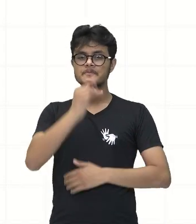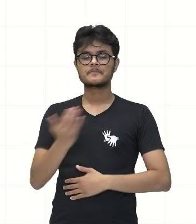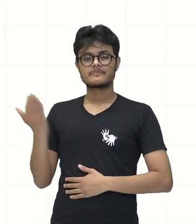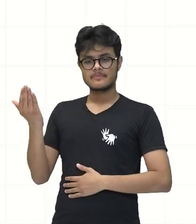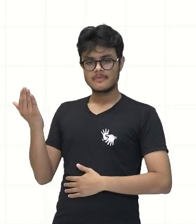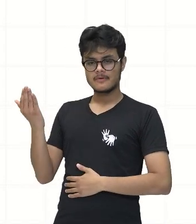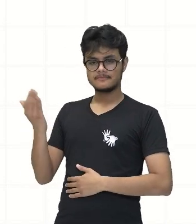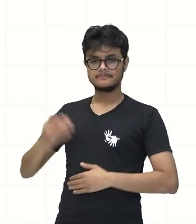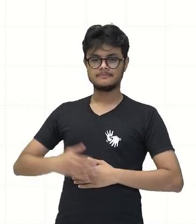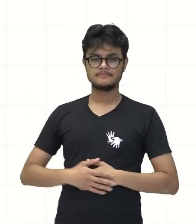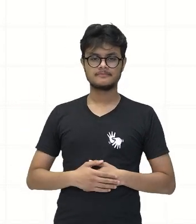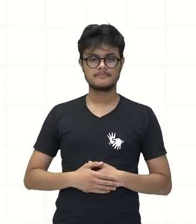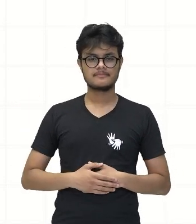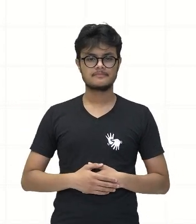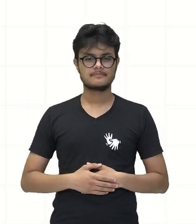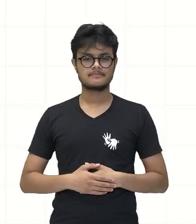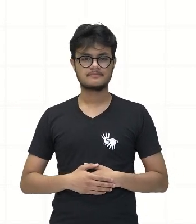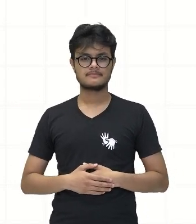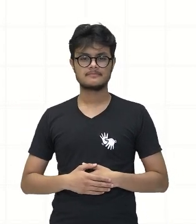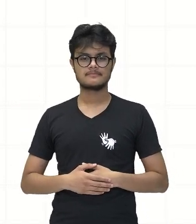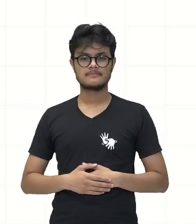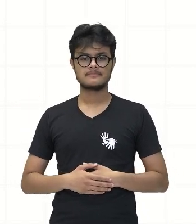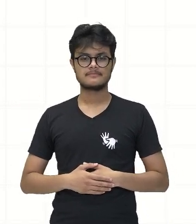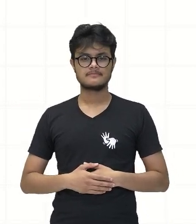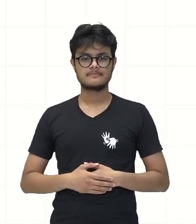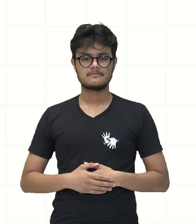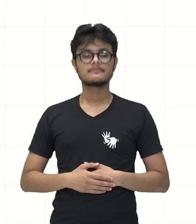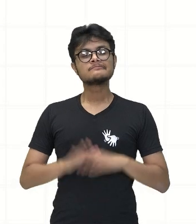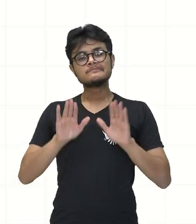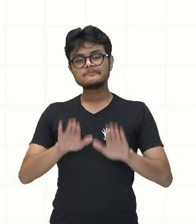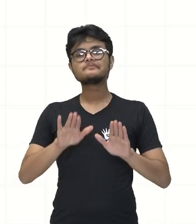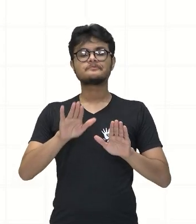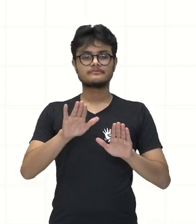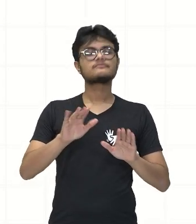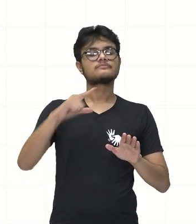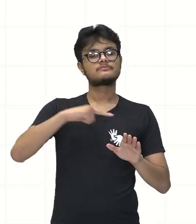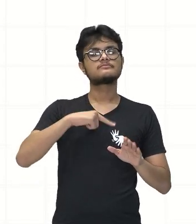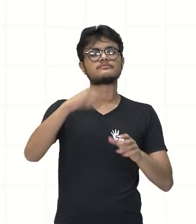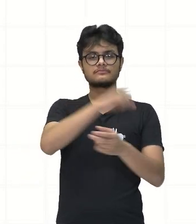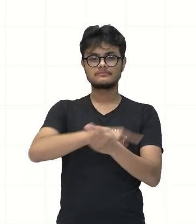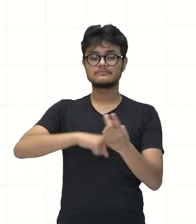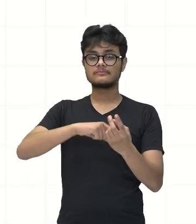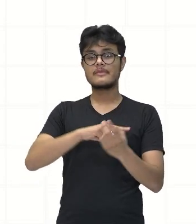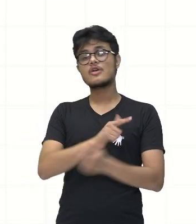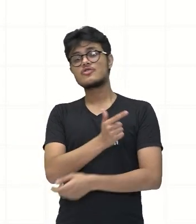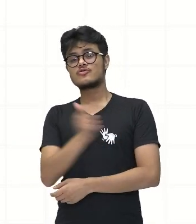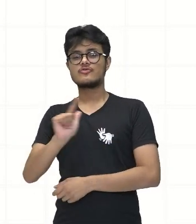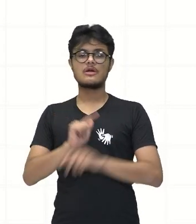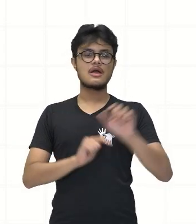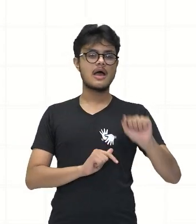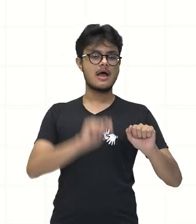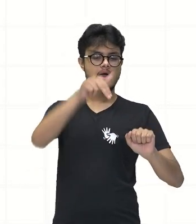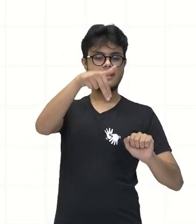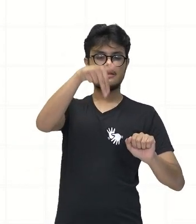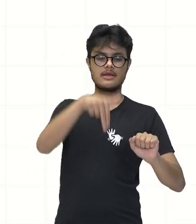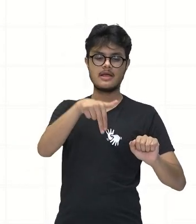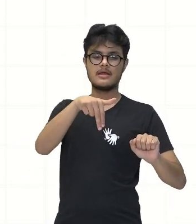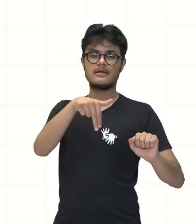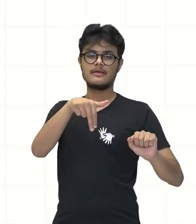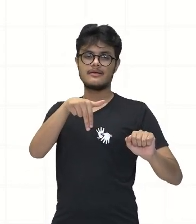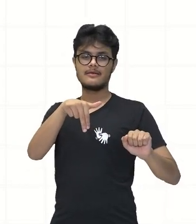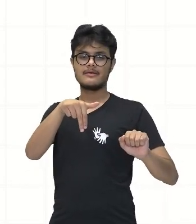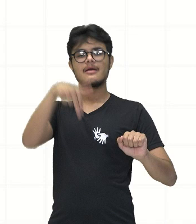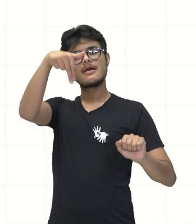escrever na forma de a potência, esse radical na forma de potência, vai ficar n dividido por n, né?